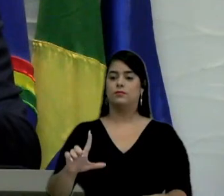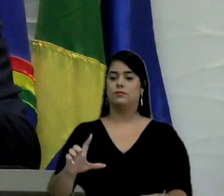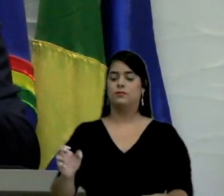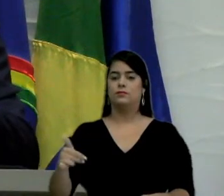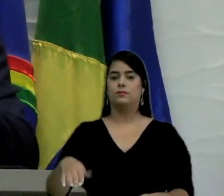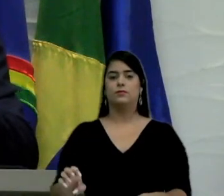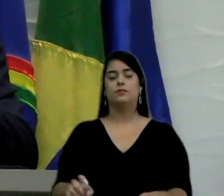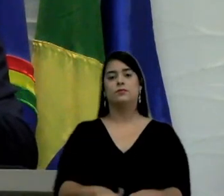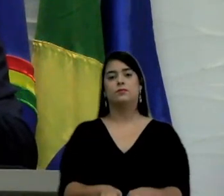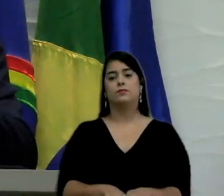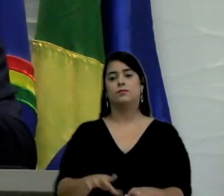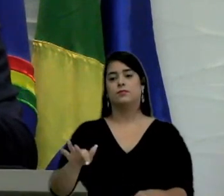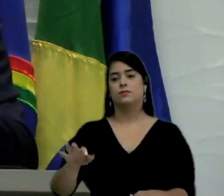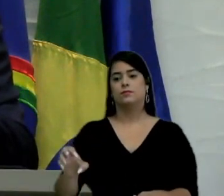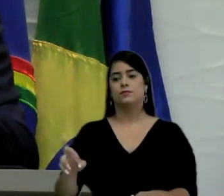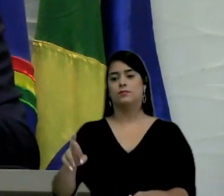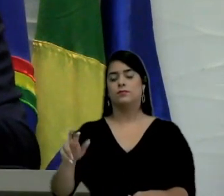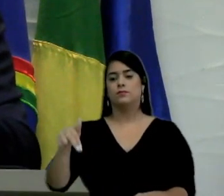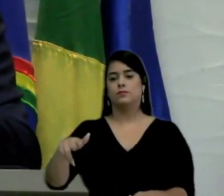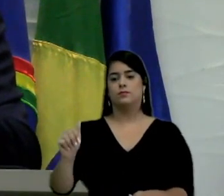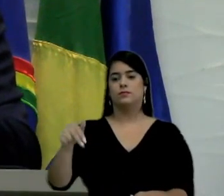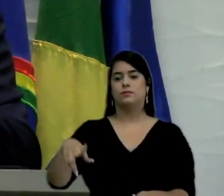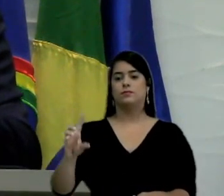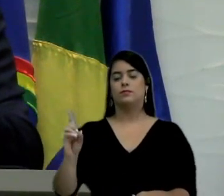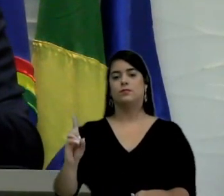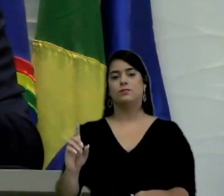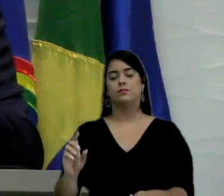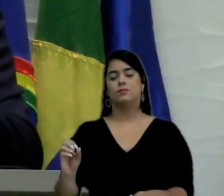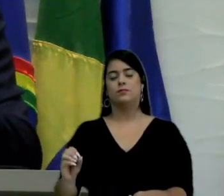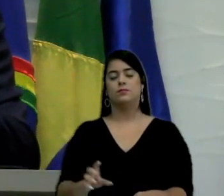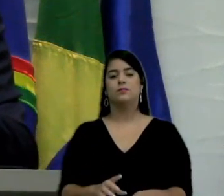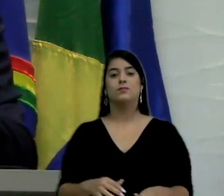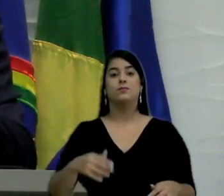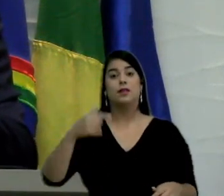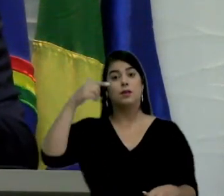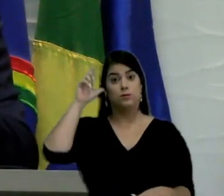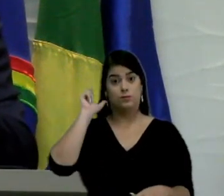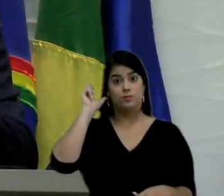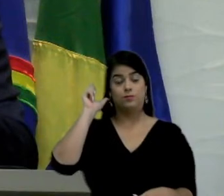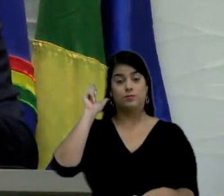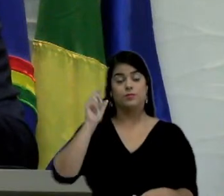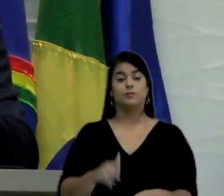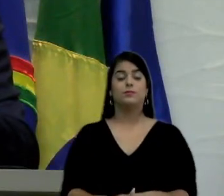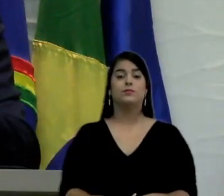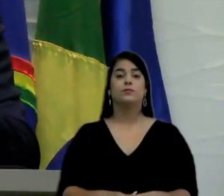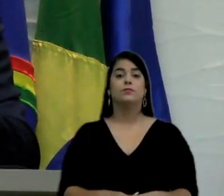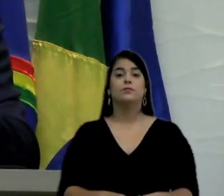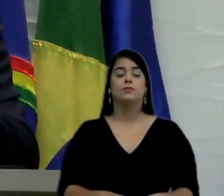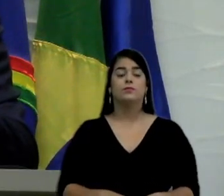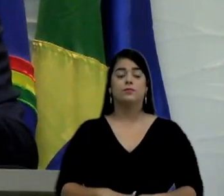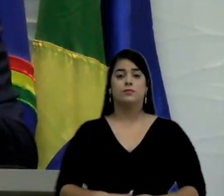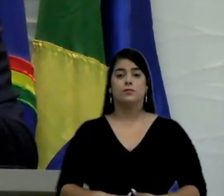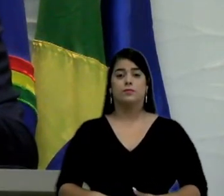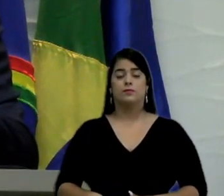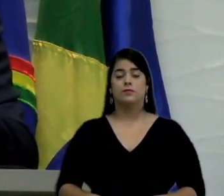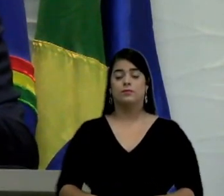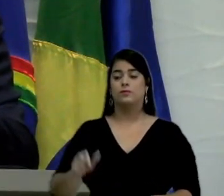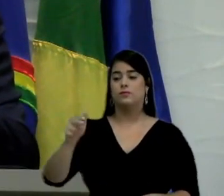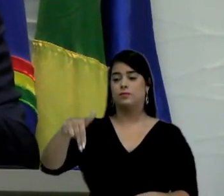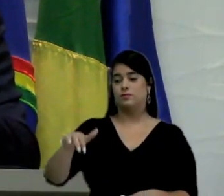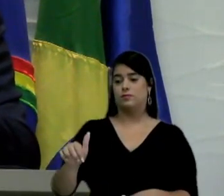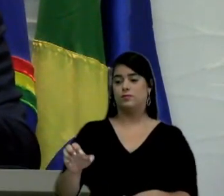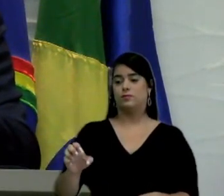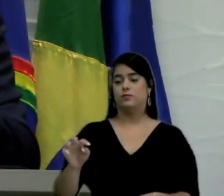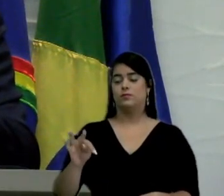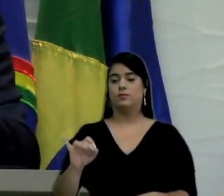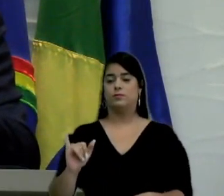Fernando Macedo Fernando da padaria e no dia de ontem a meu afilhado Netinho né